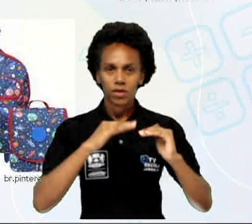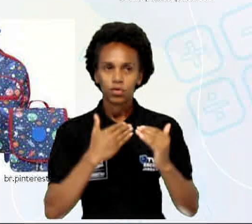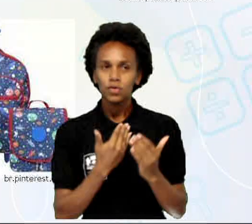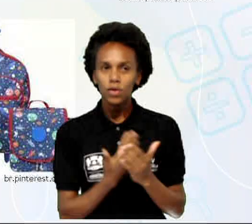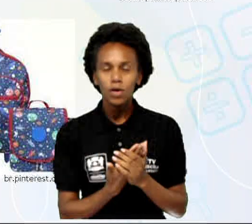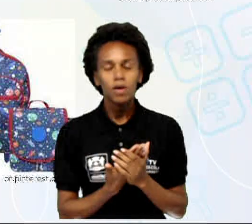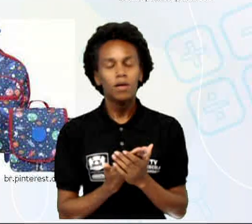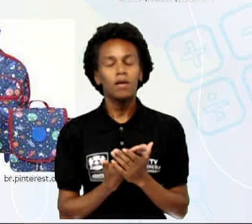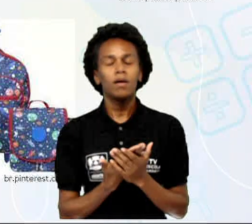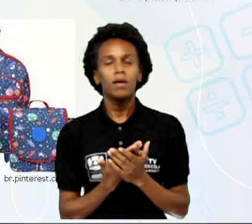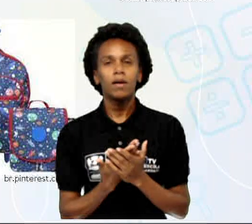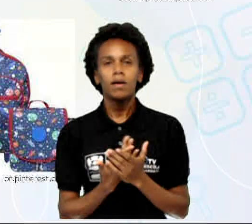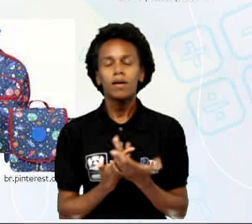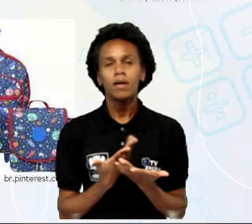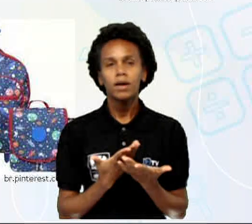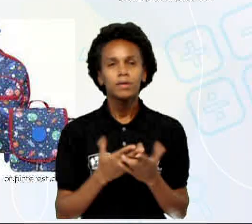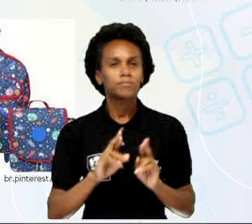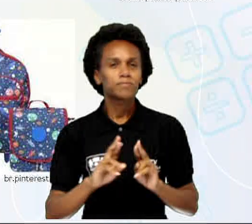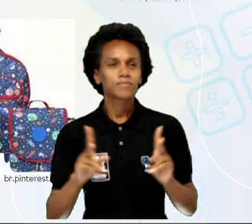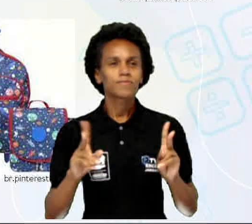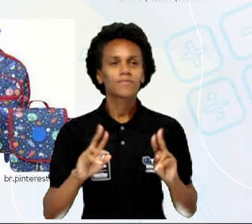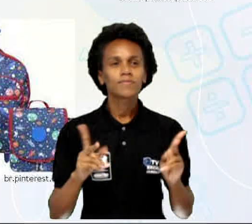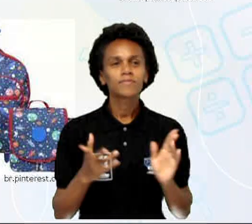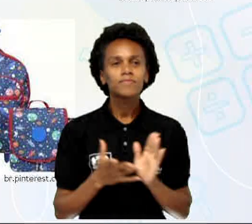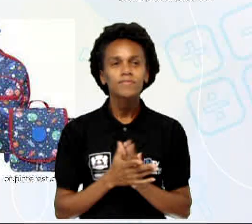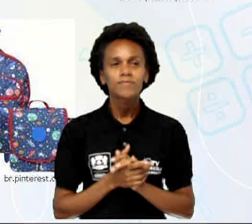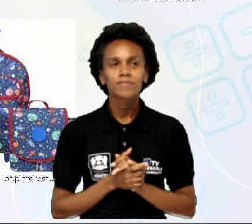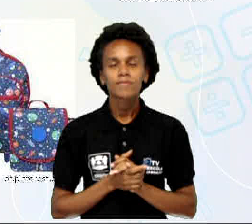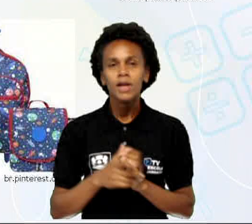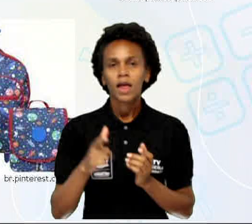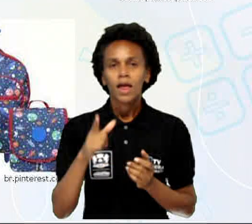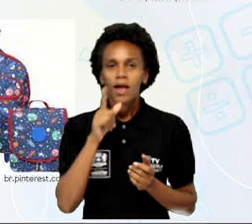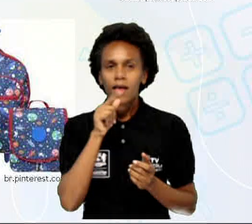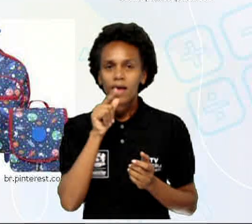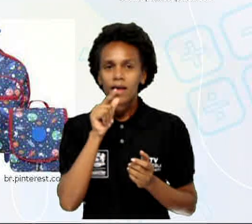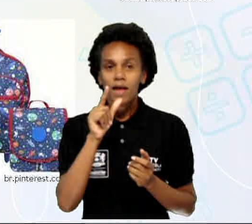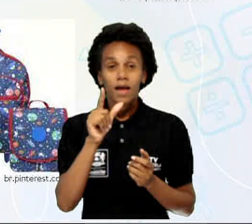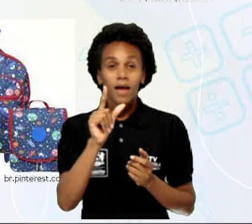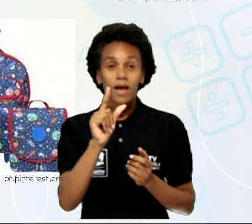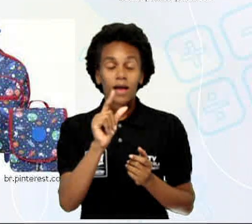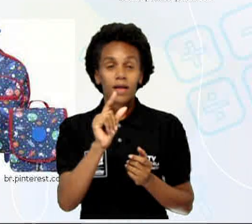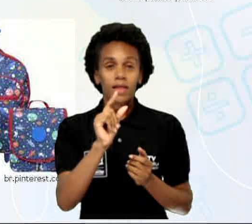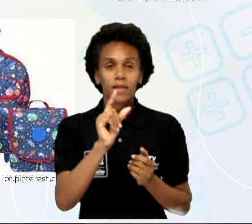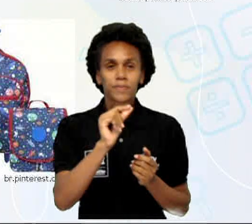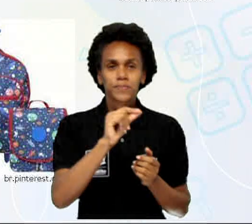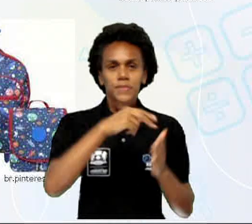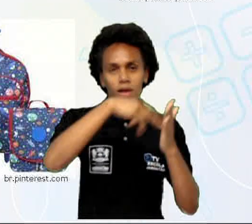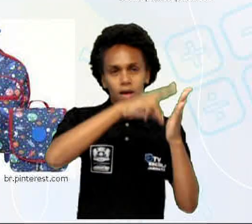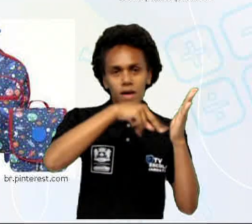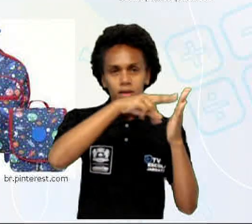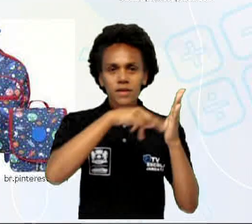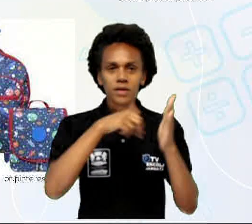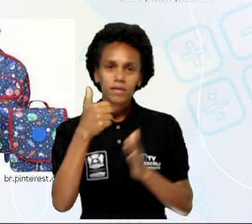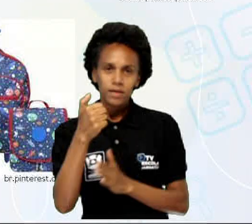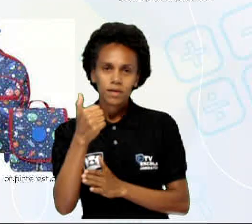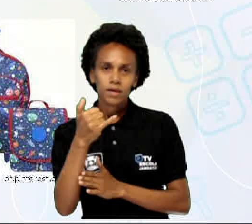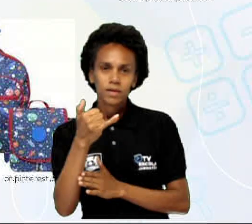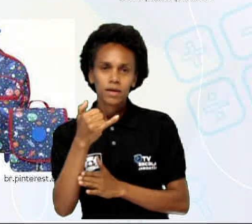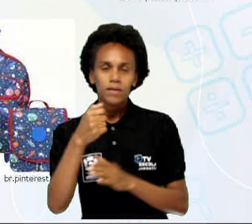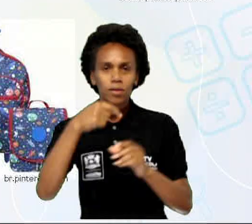vem dentro, não precisa estar molhando a pontinha para escrever. Os cadernos, tá? A sala de aula,